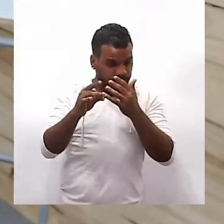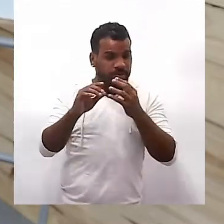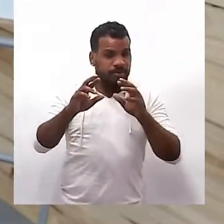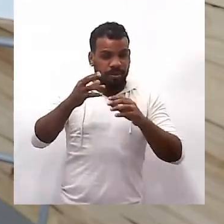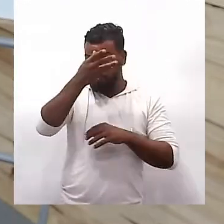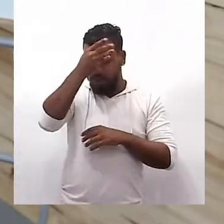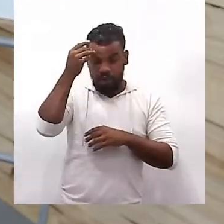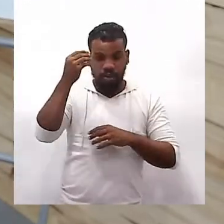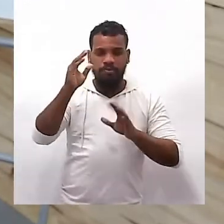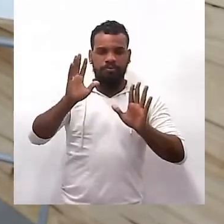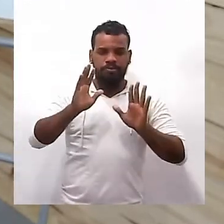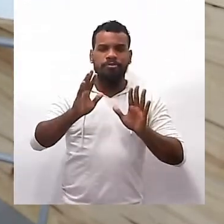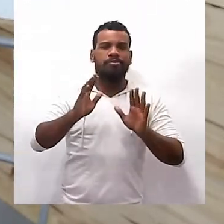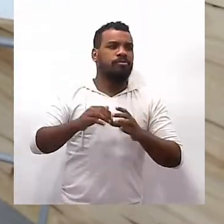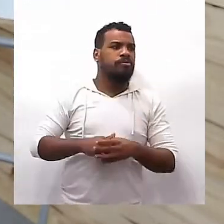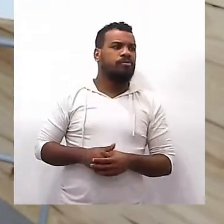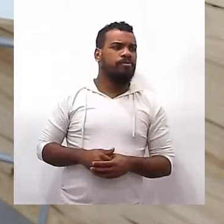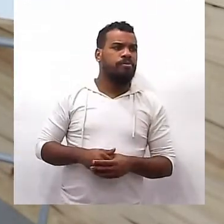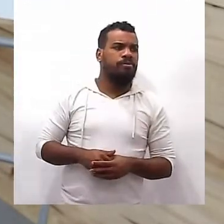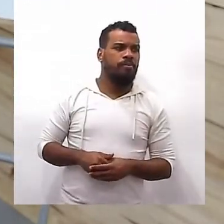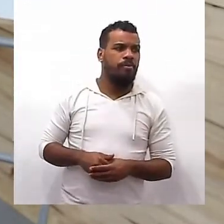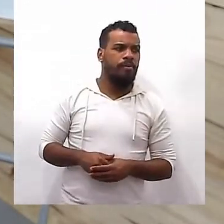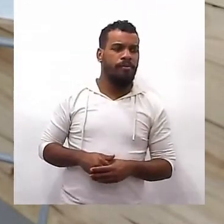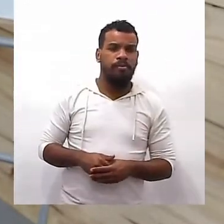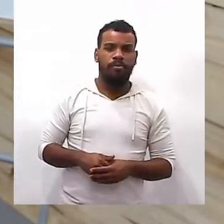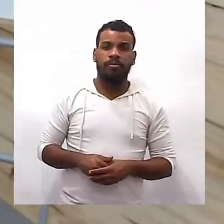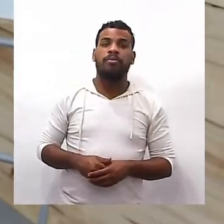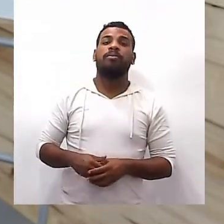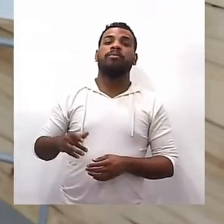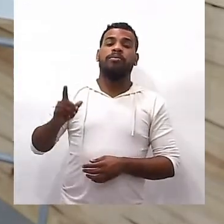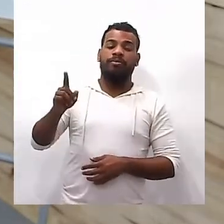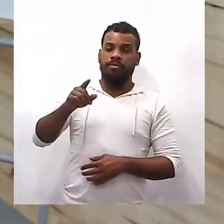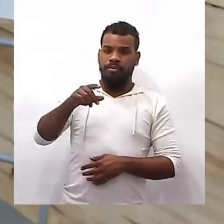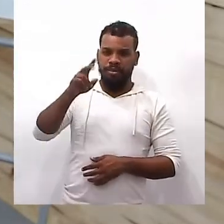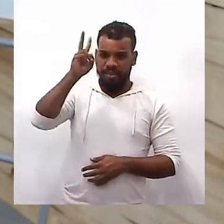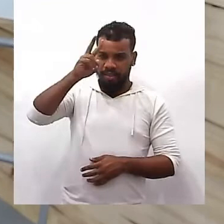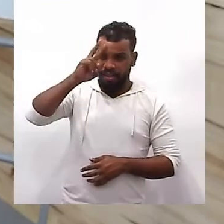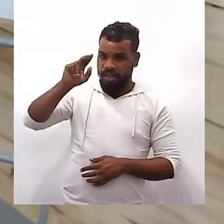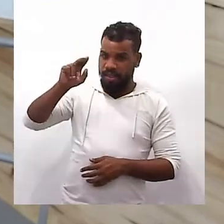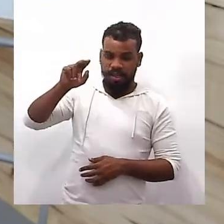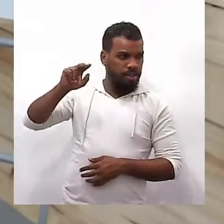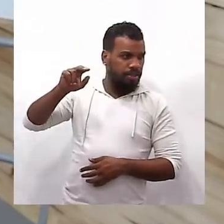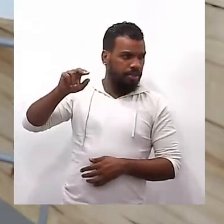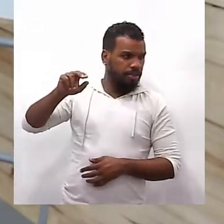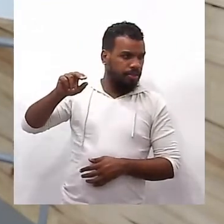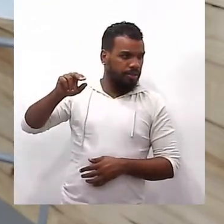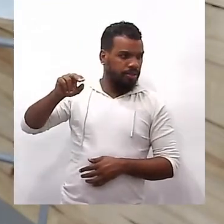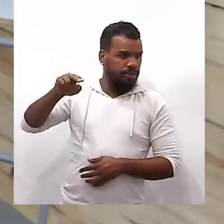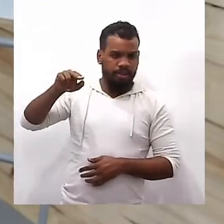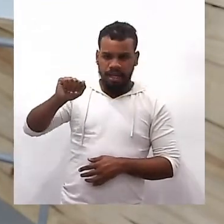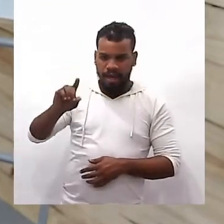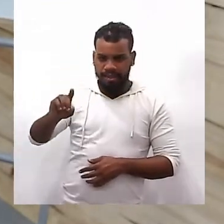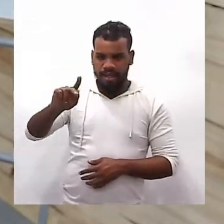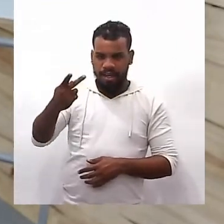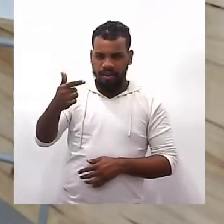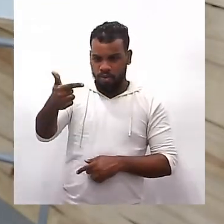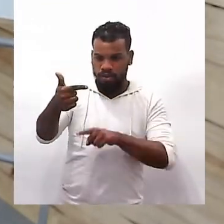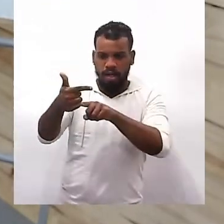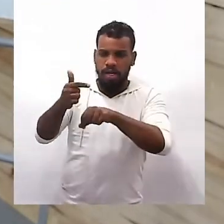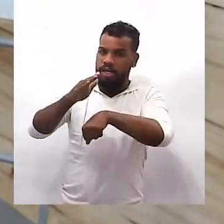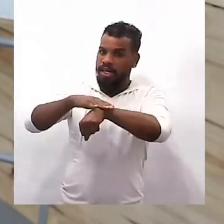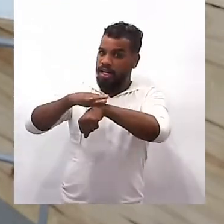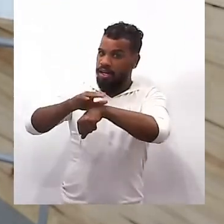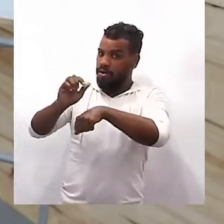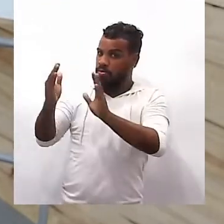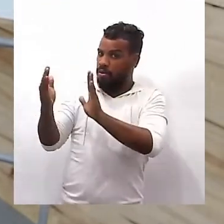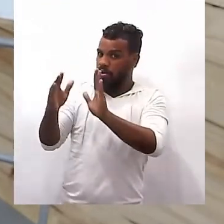esquece. E esse NADH2 aqui? Lembrem que o NADH2, ele é uma coisa temporária.